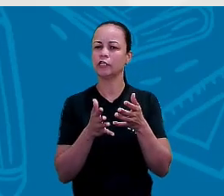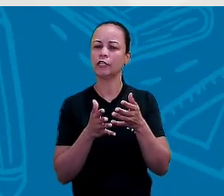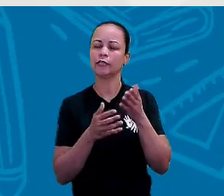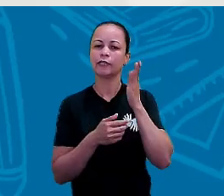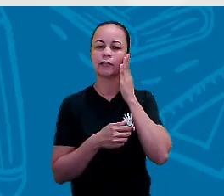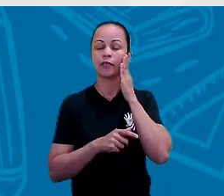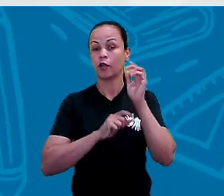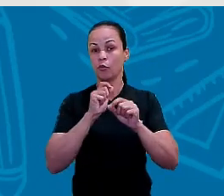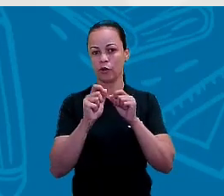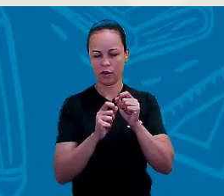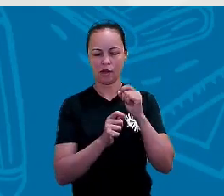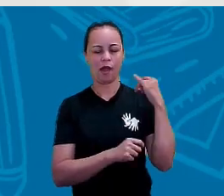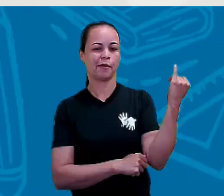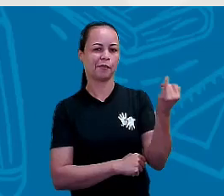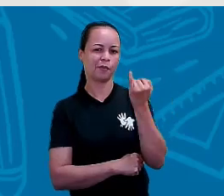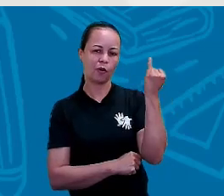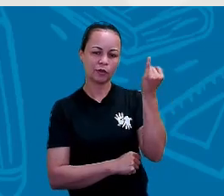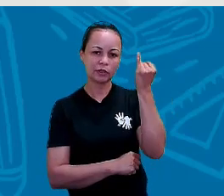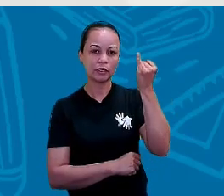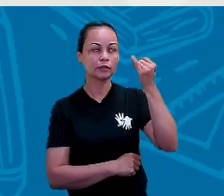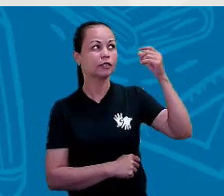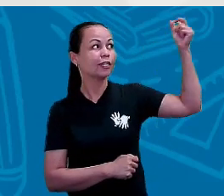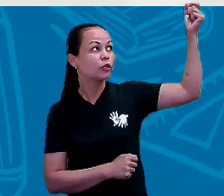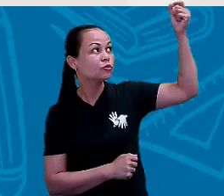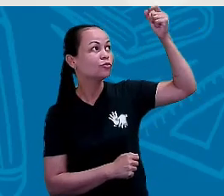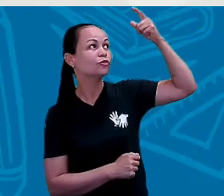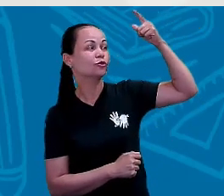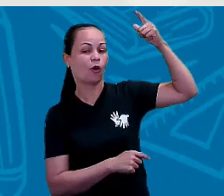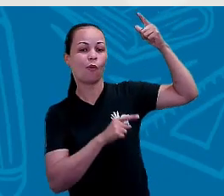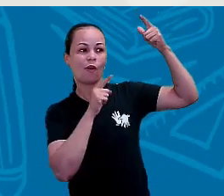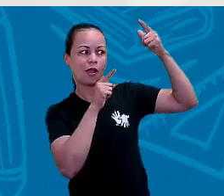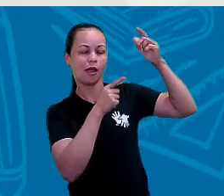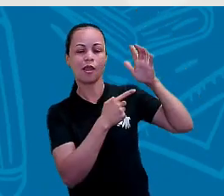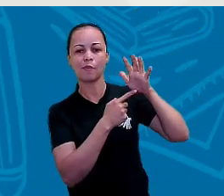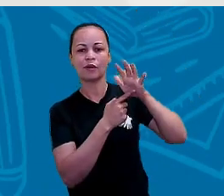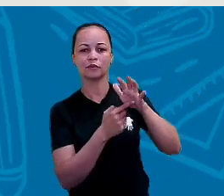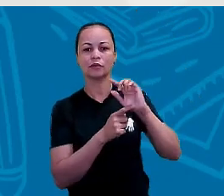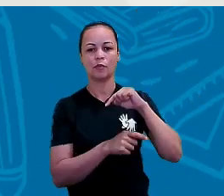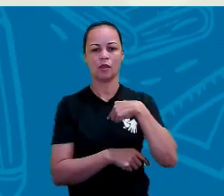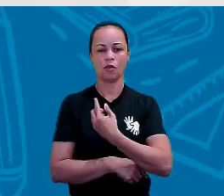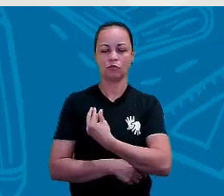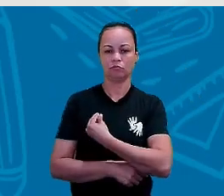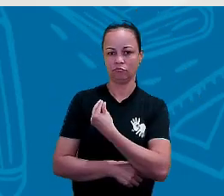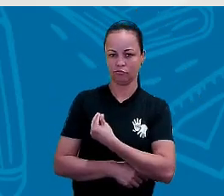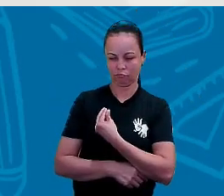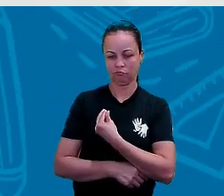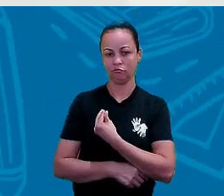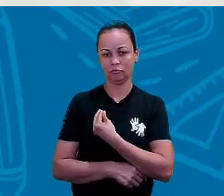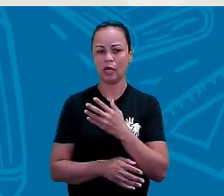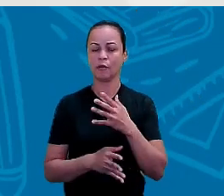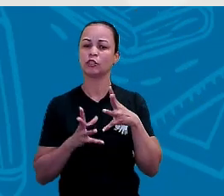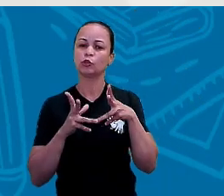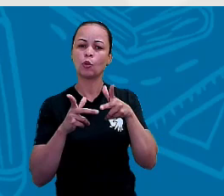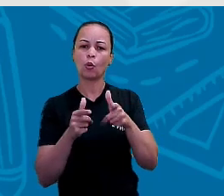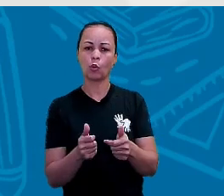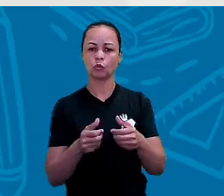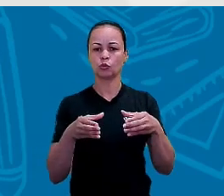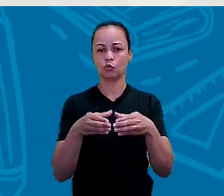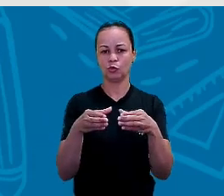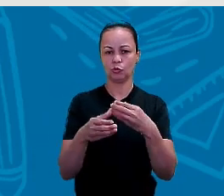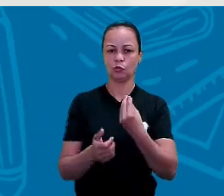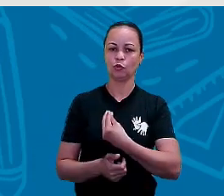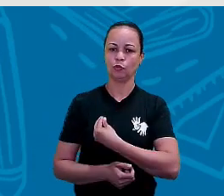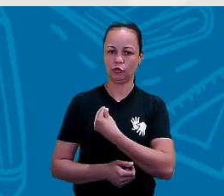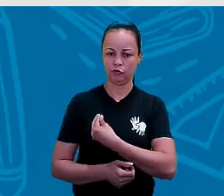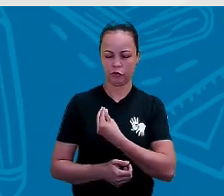a importância que o sol ele apresenta para a nossa vida, para a vida de todos os seres vivos, tá